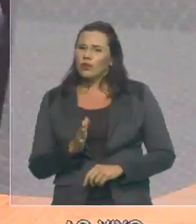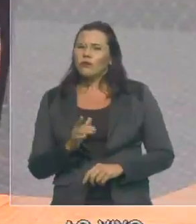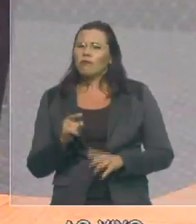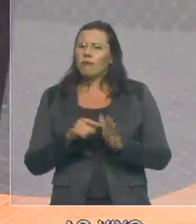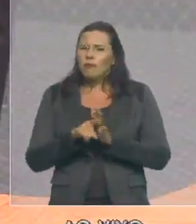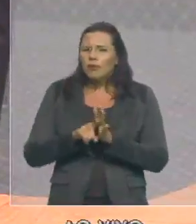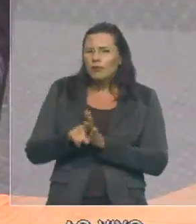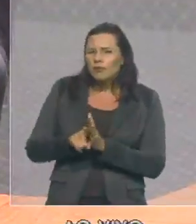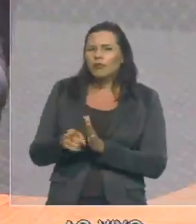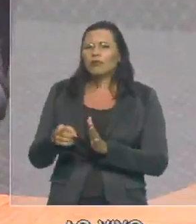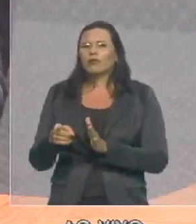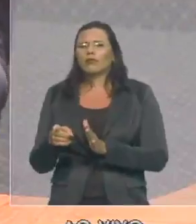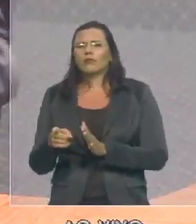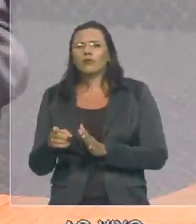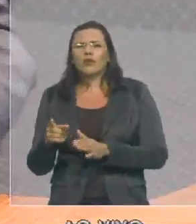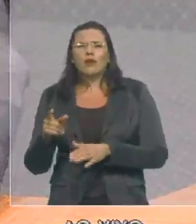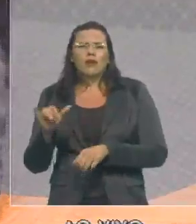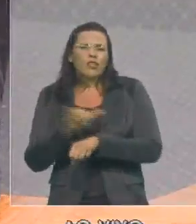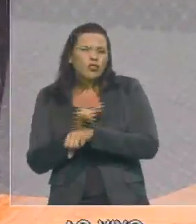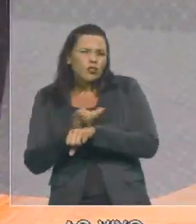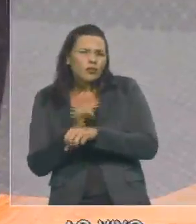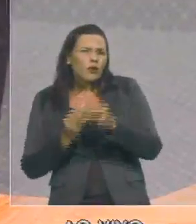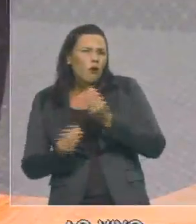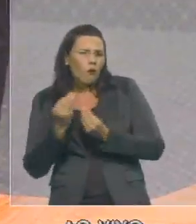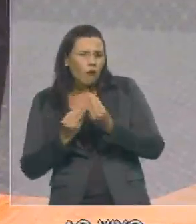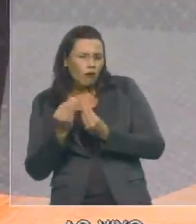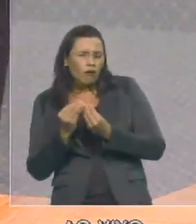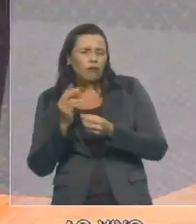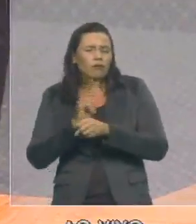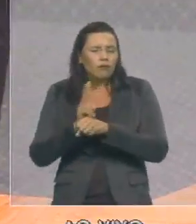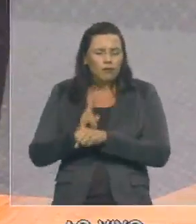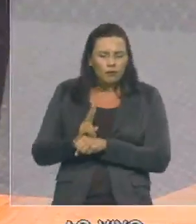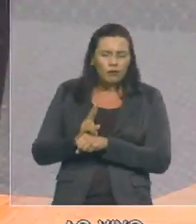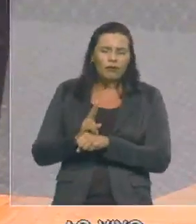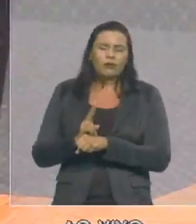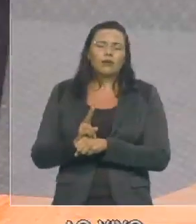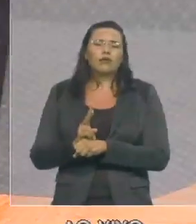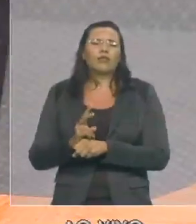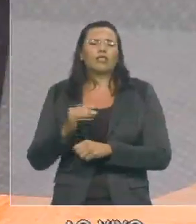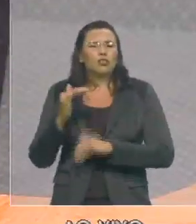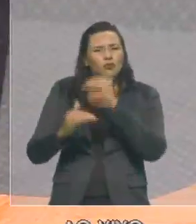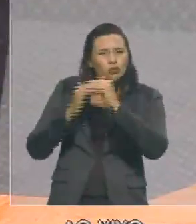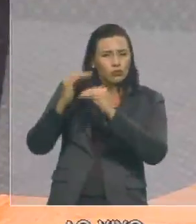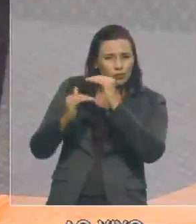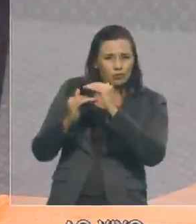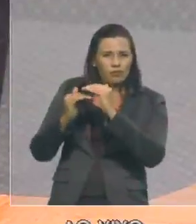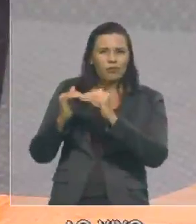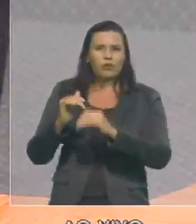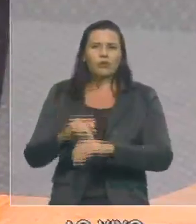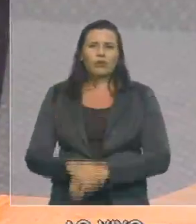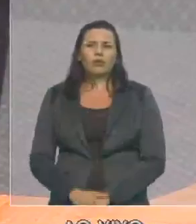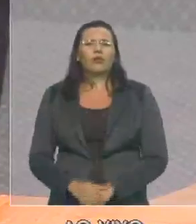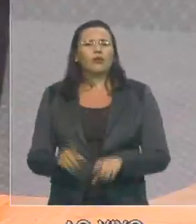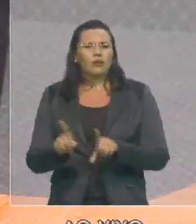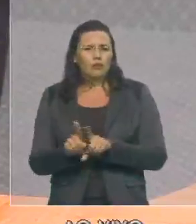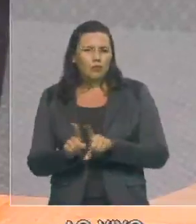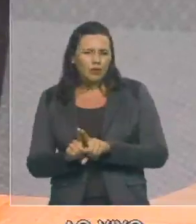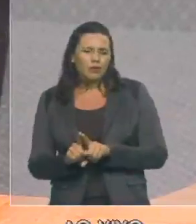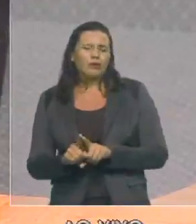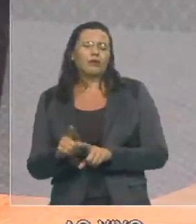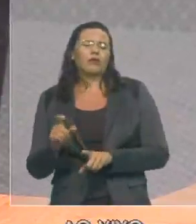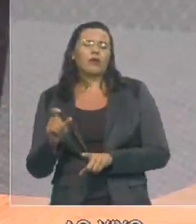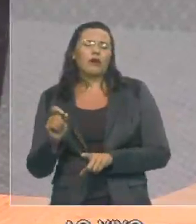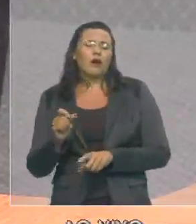disponibilizar recursos para investimentos em tanque rede e, assim, poder gerar mais valor econômico da produção